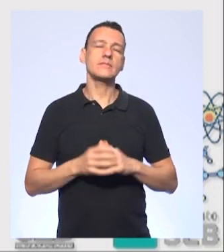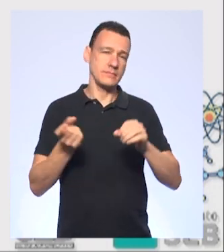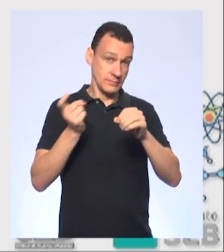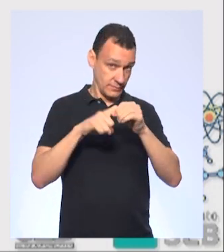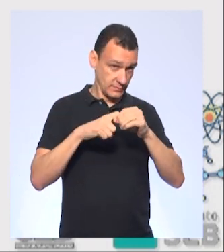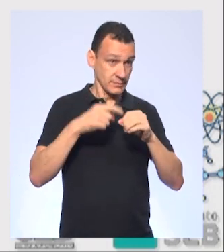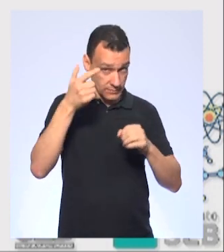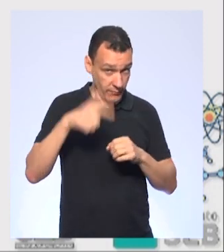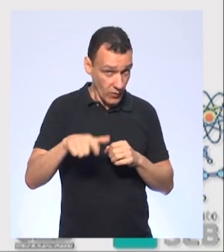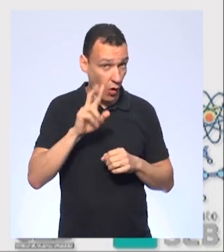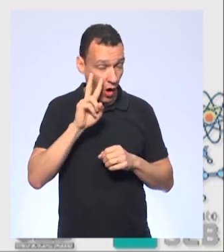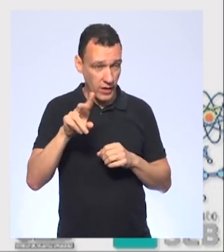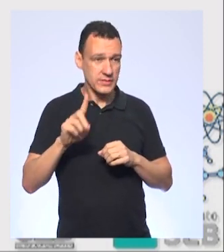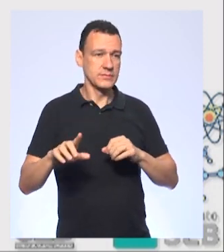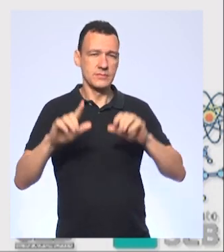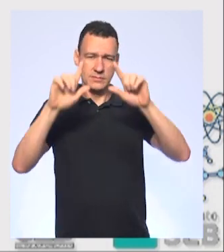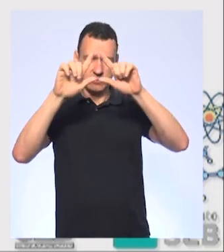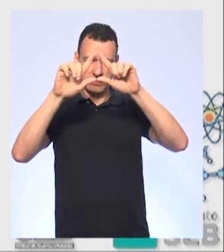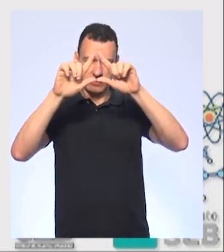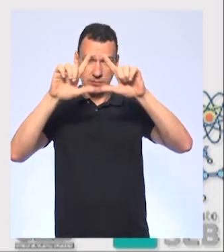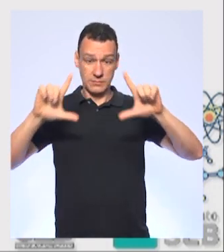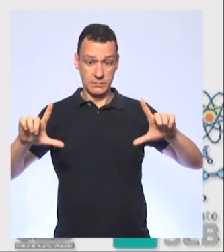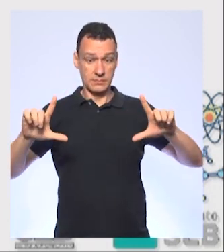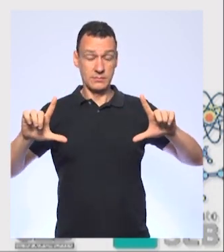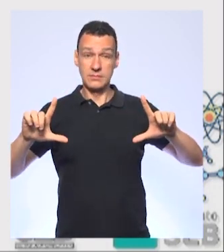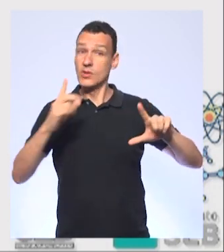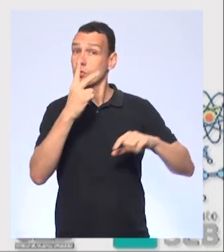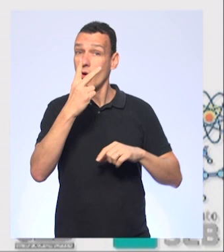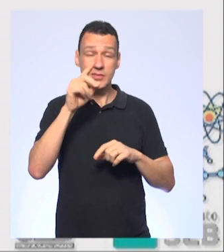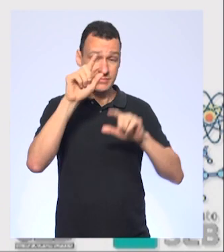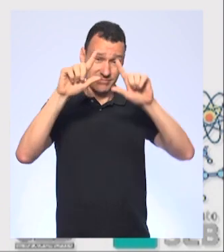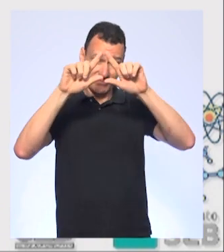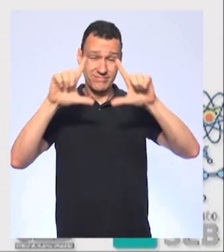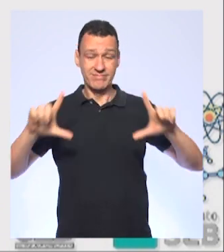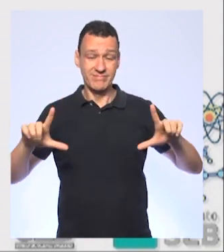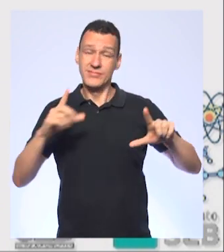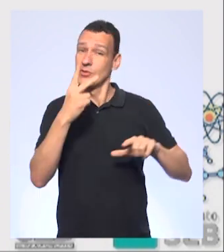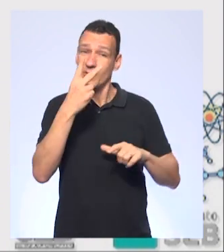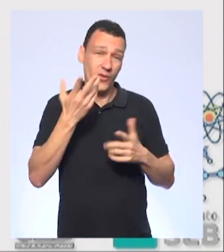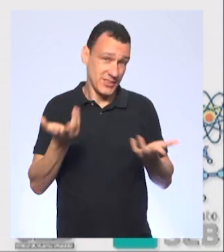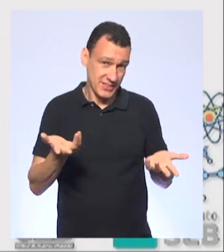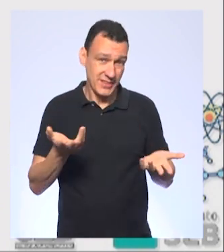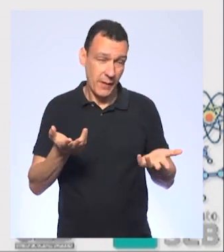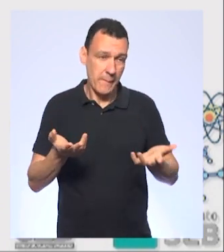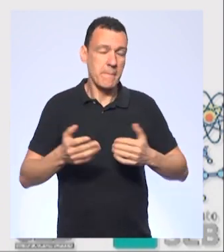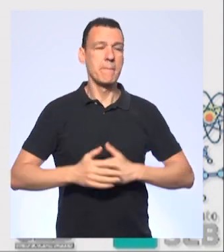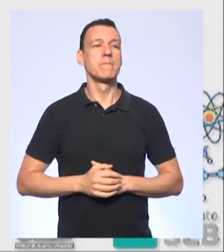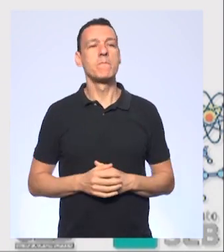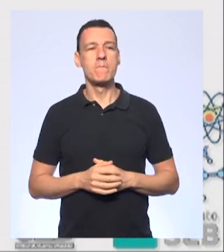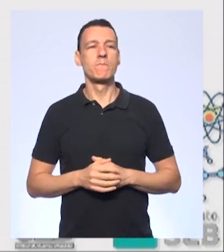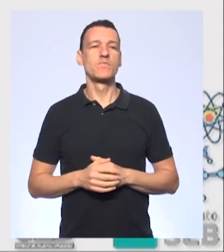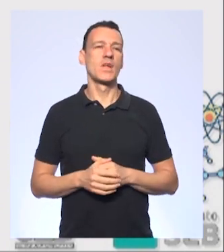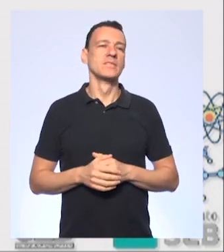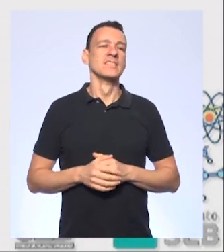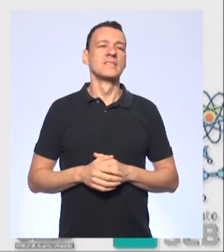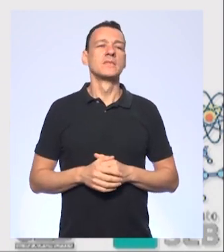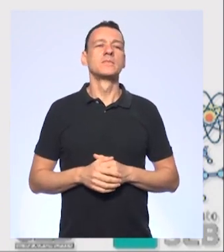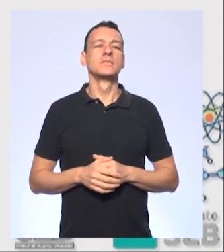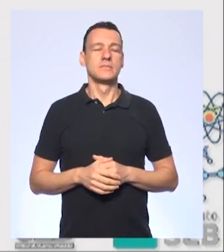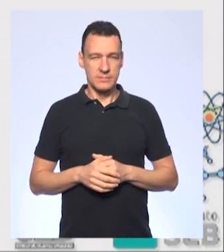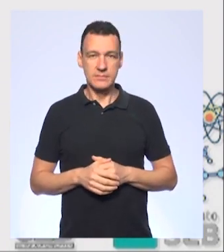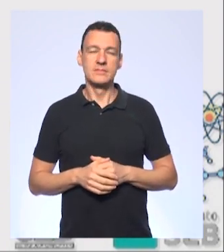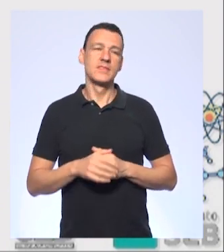E se na tela 2 triangulinhos, o pequenininho azul, que é chamado ADE, e o grandão, chamado